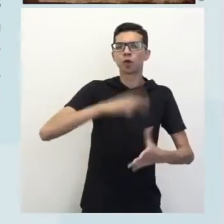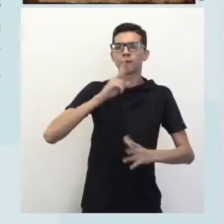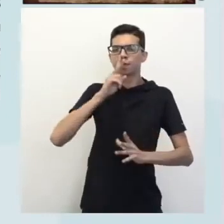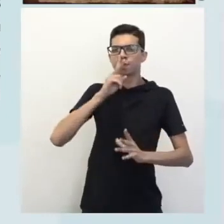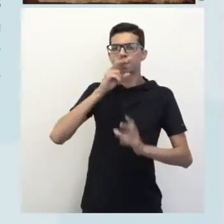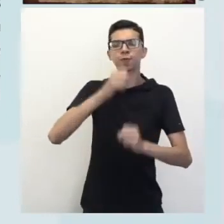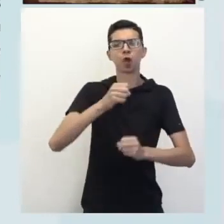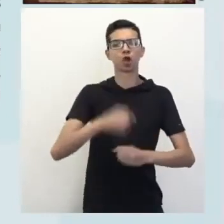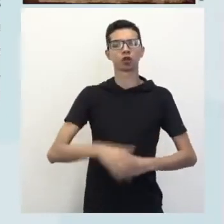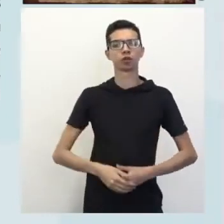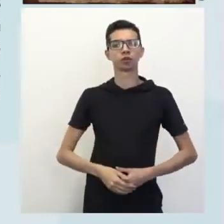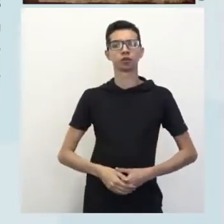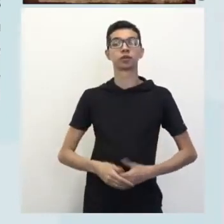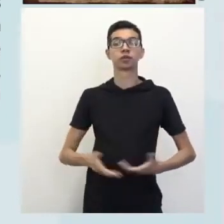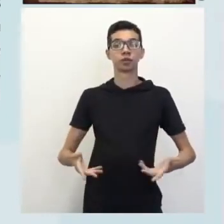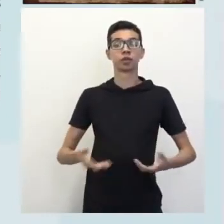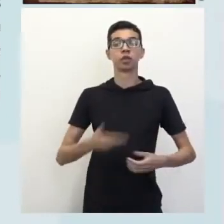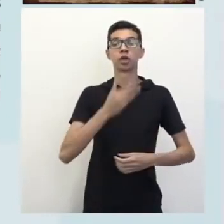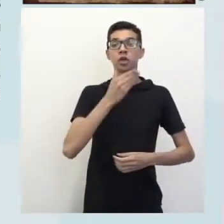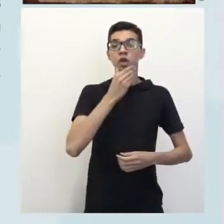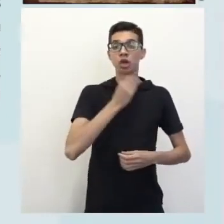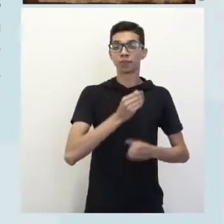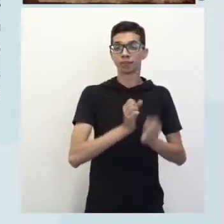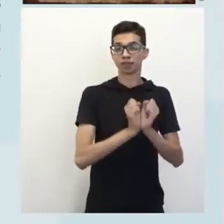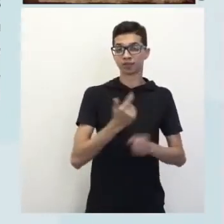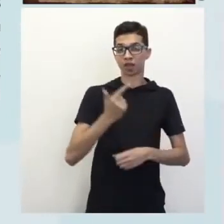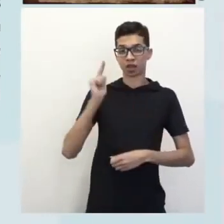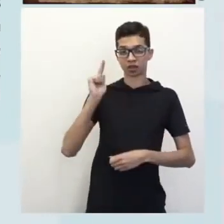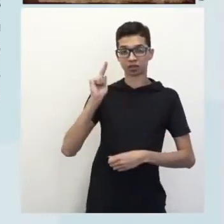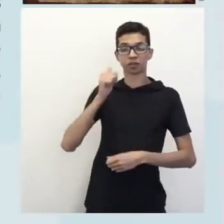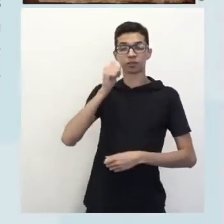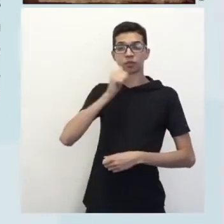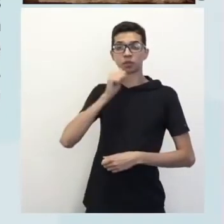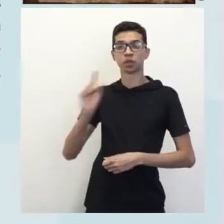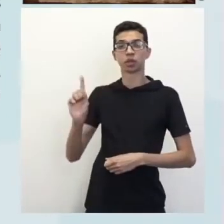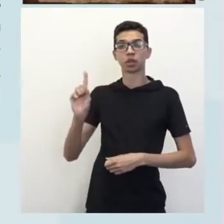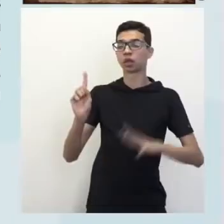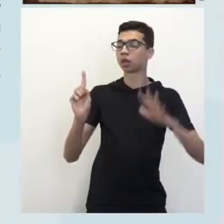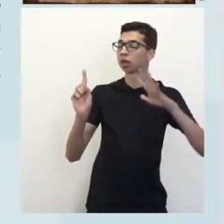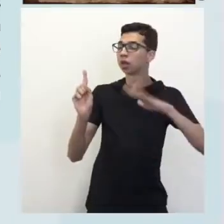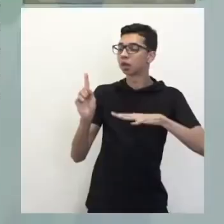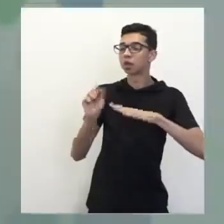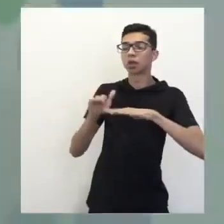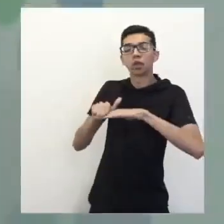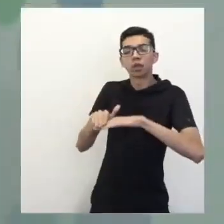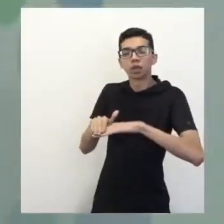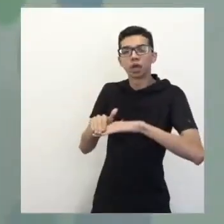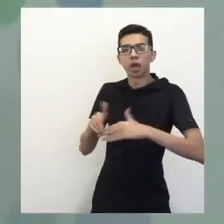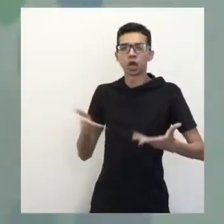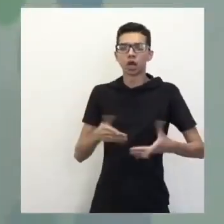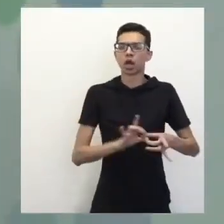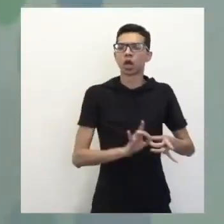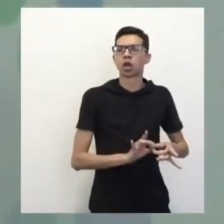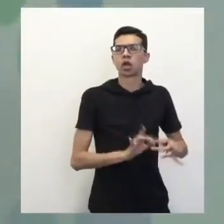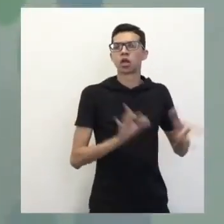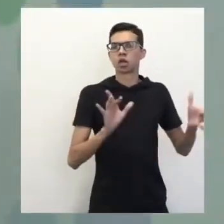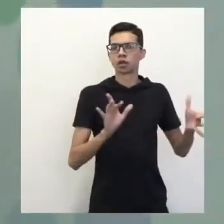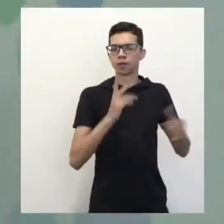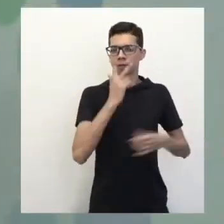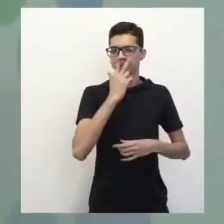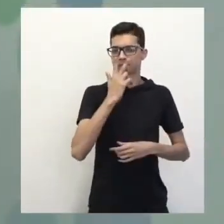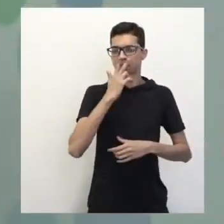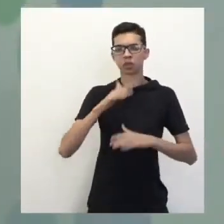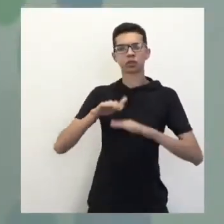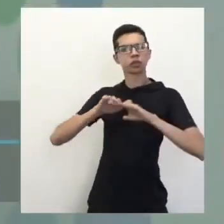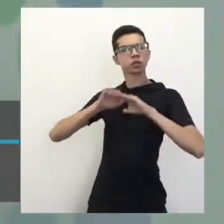livre, tornou-se injusto em relação à sua companheira. Em outras palavras, ela está dizendo, mulher, acorda, porque o homem